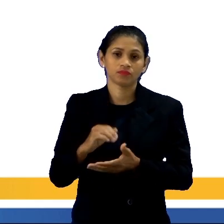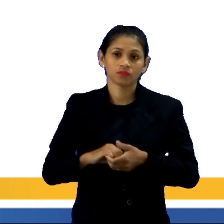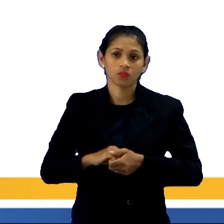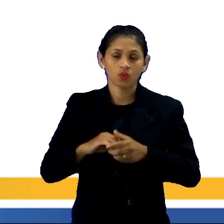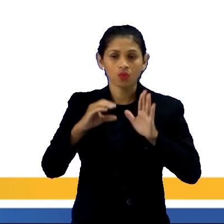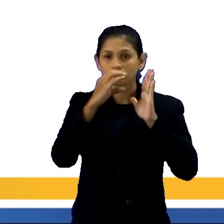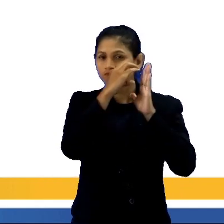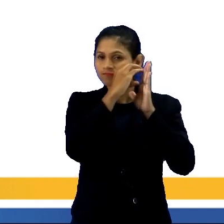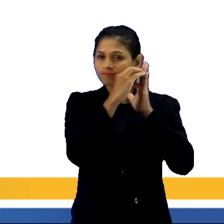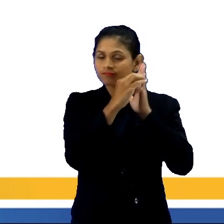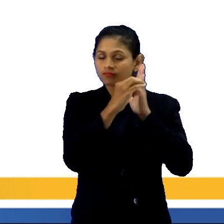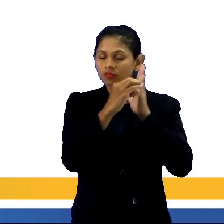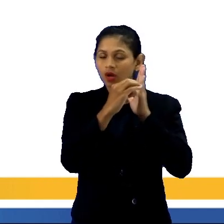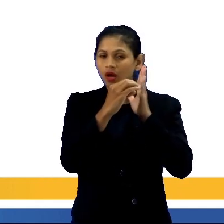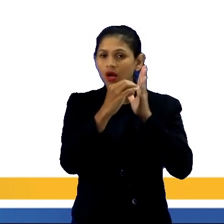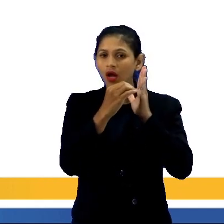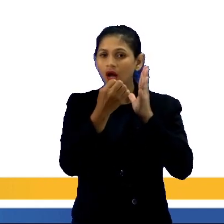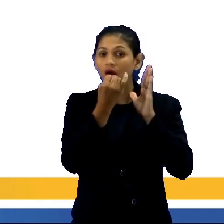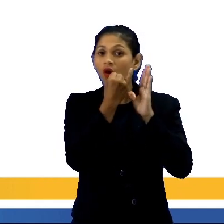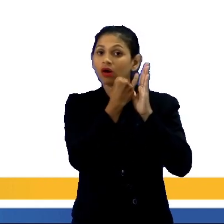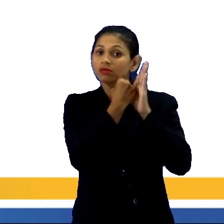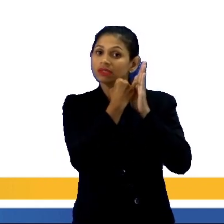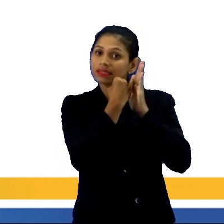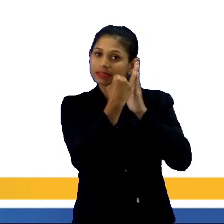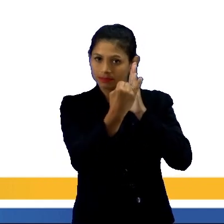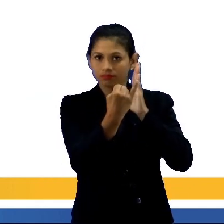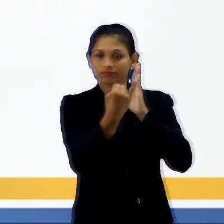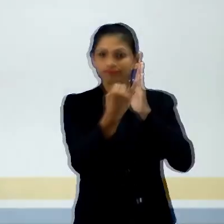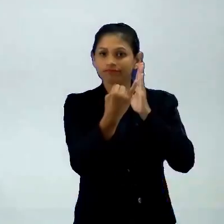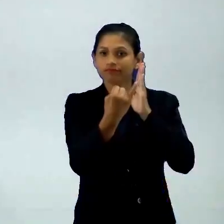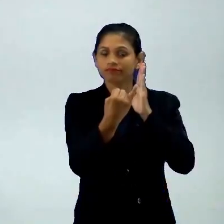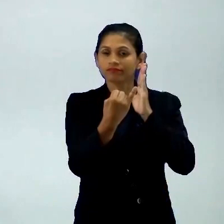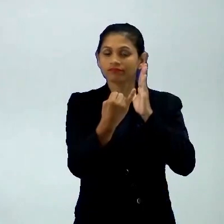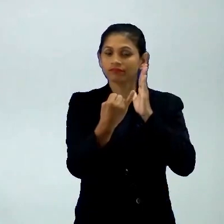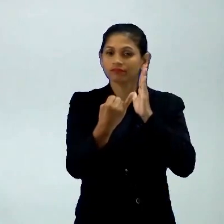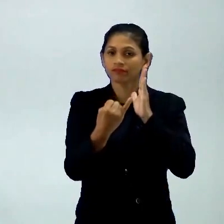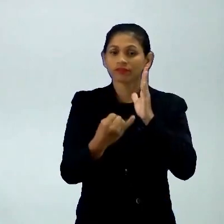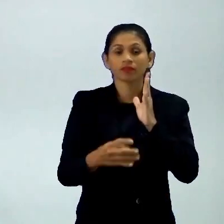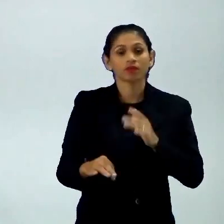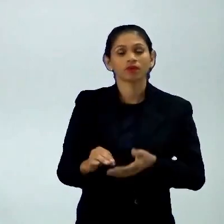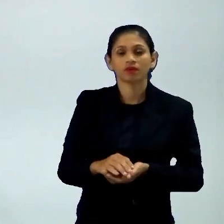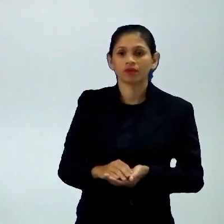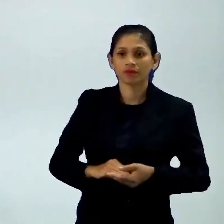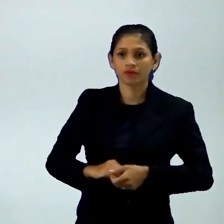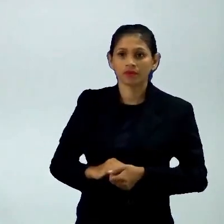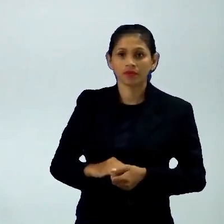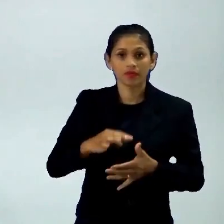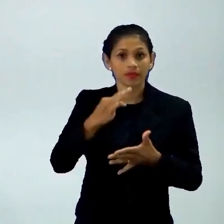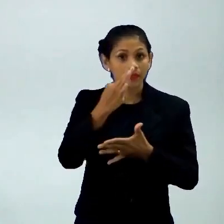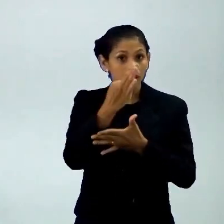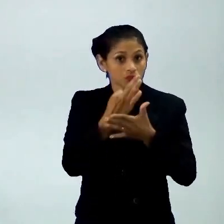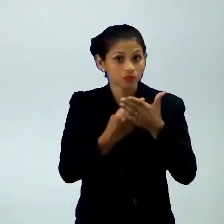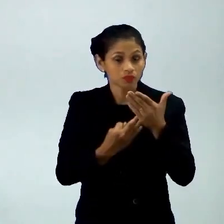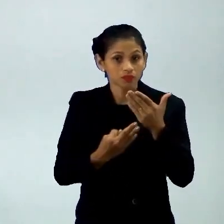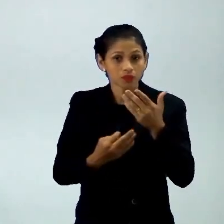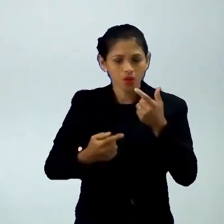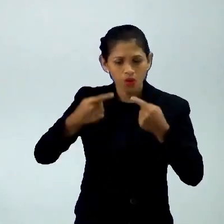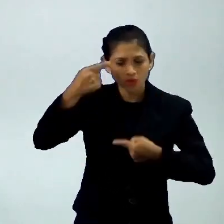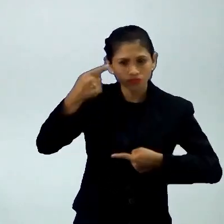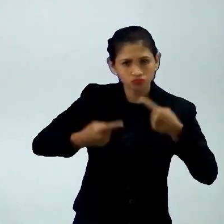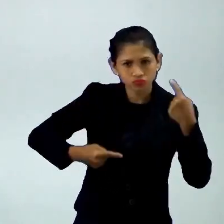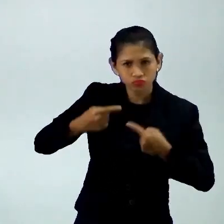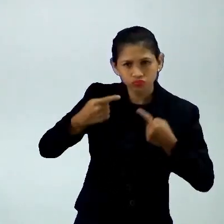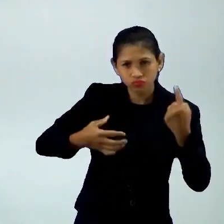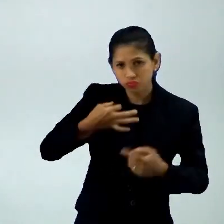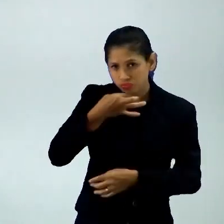de introdução. Tá? O artigo de opinião, ele é um texto dissertativo